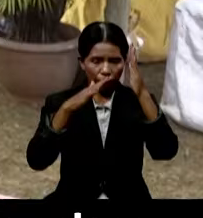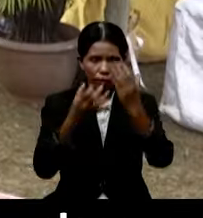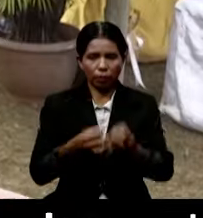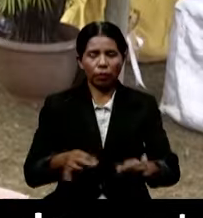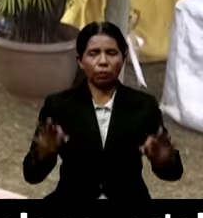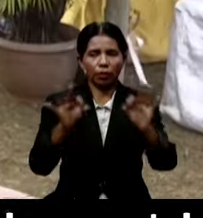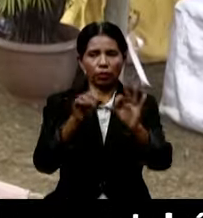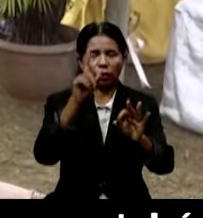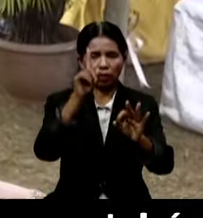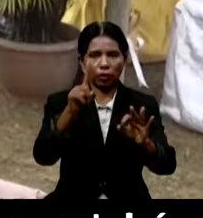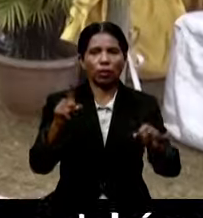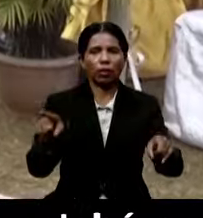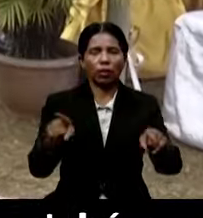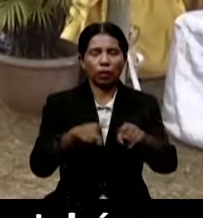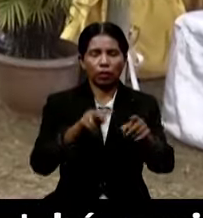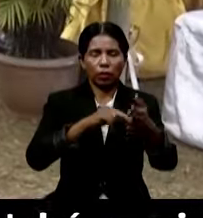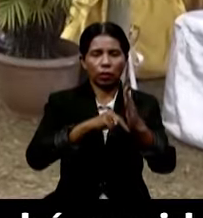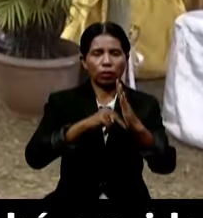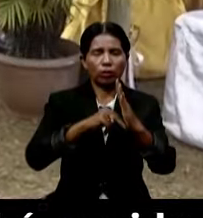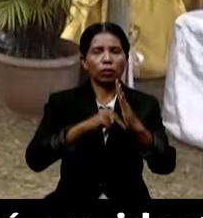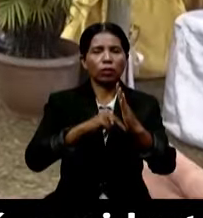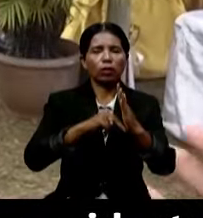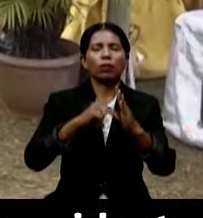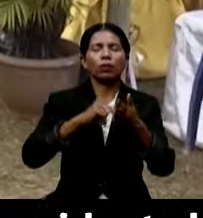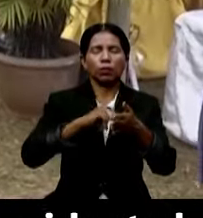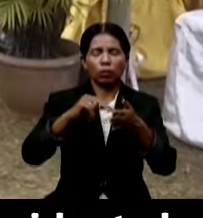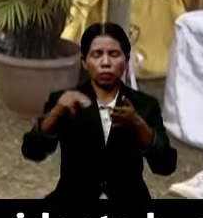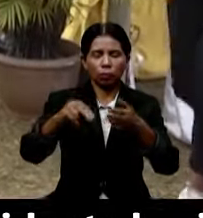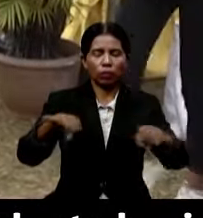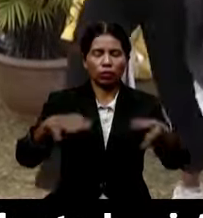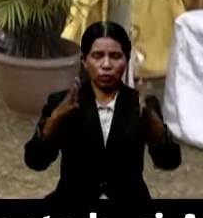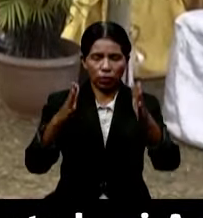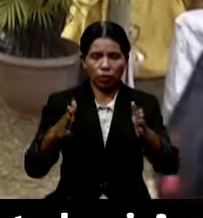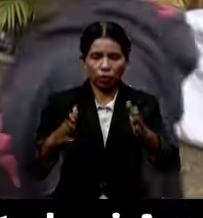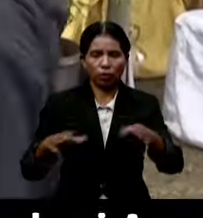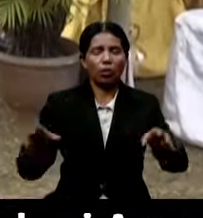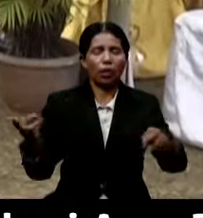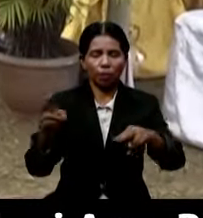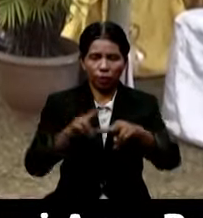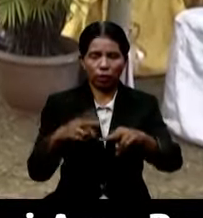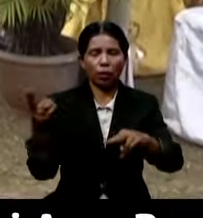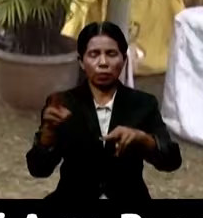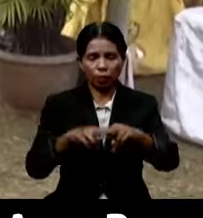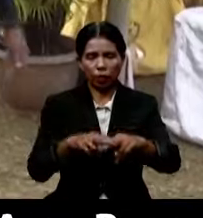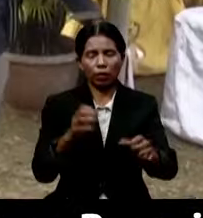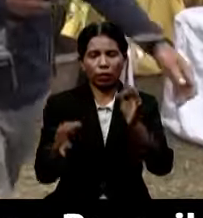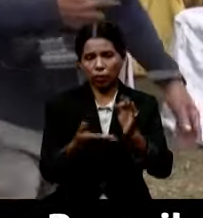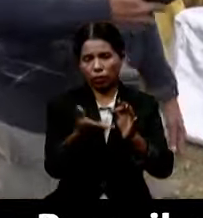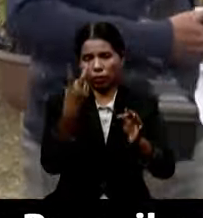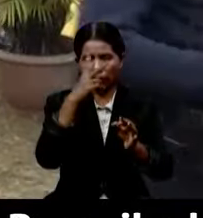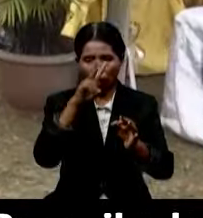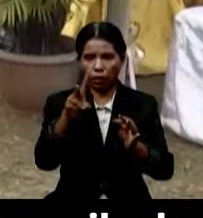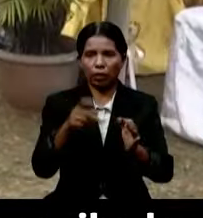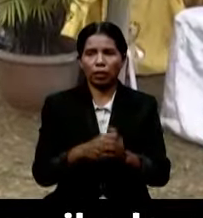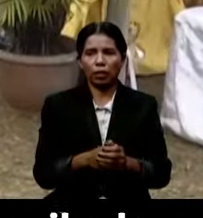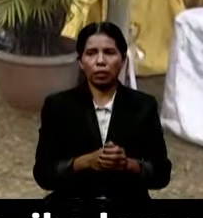ira, maka número força de trabalho aumenta para bebek, mas bem, se te boa ser acompanha carek,